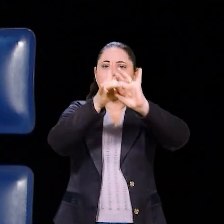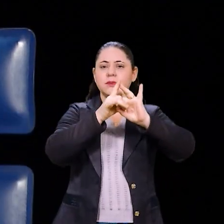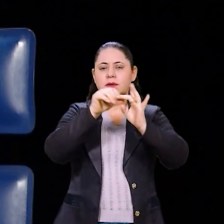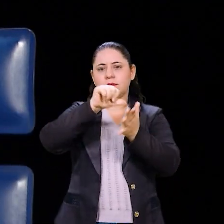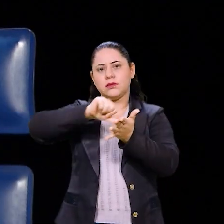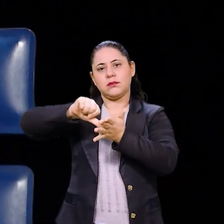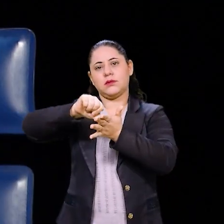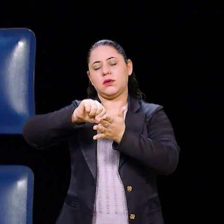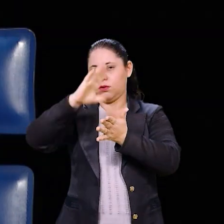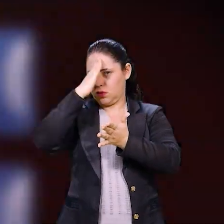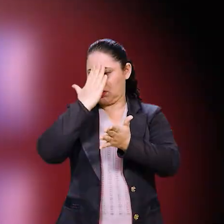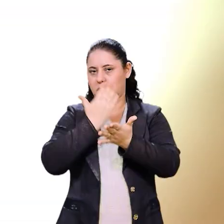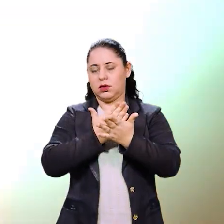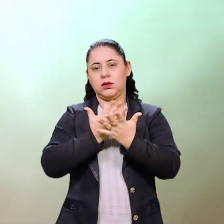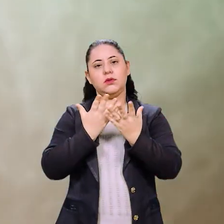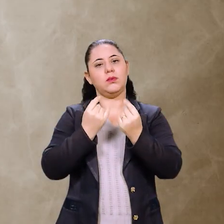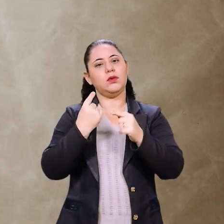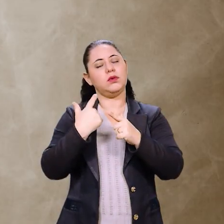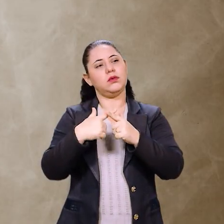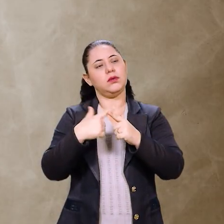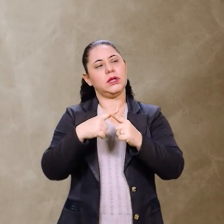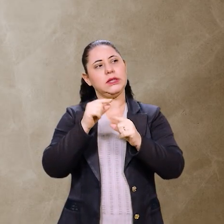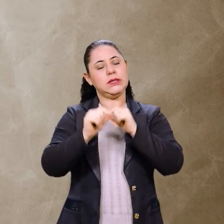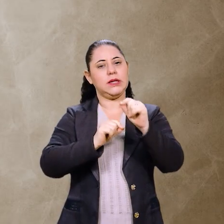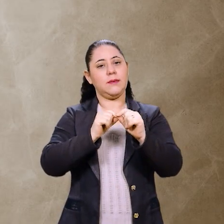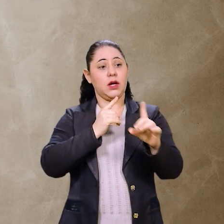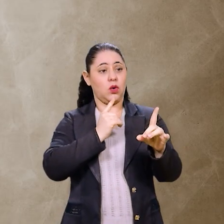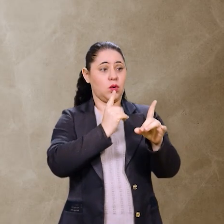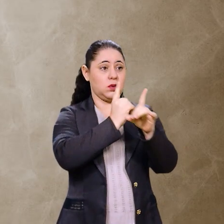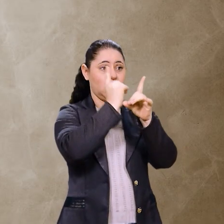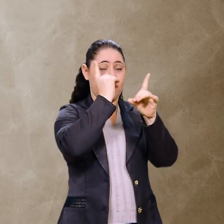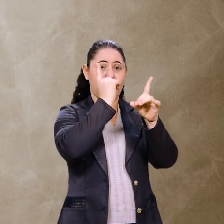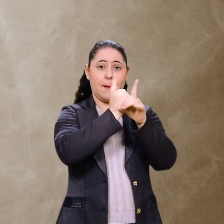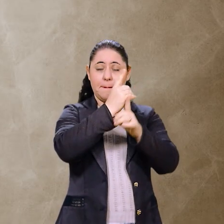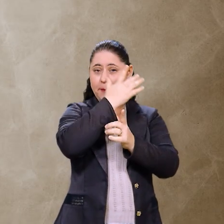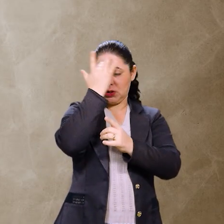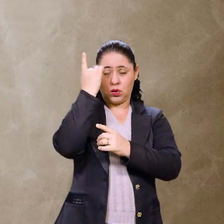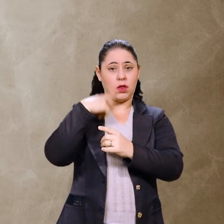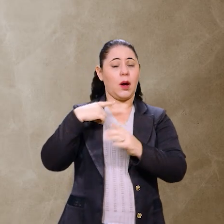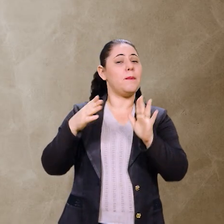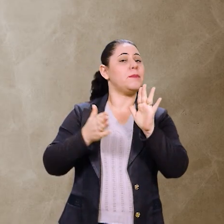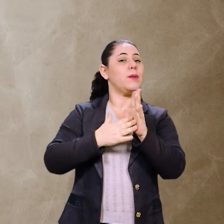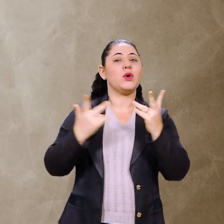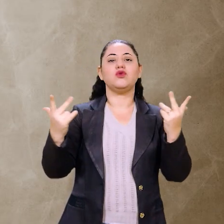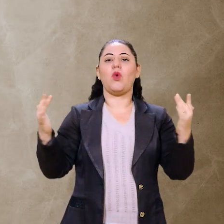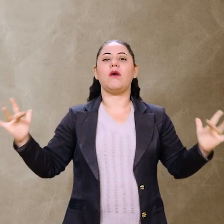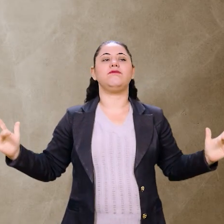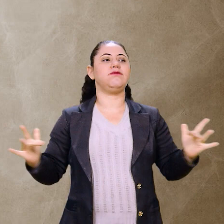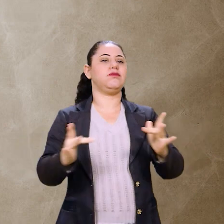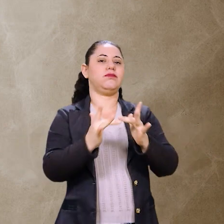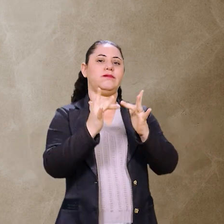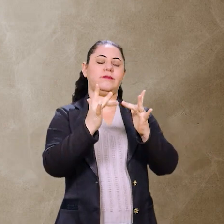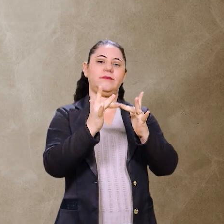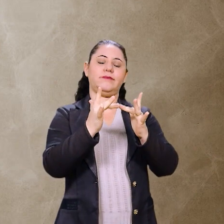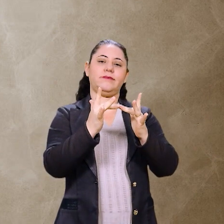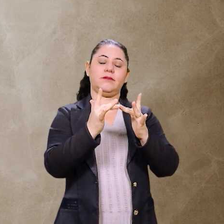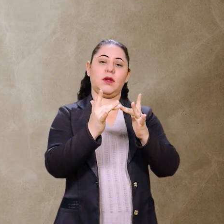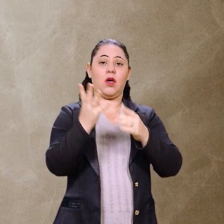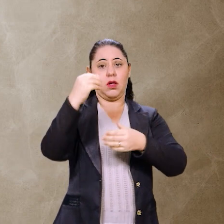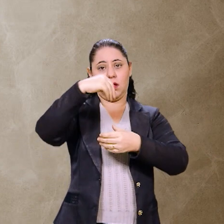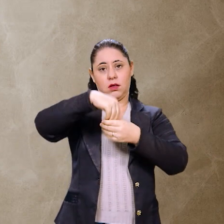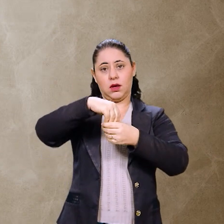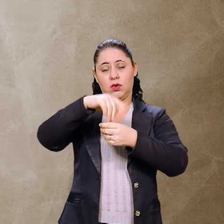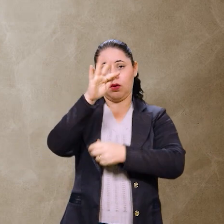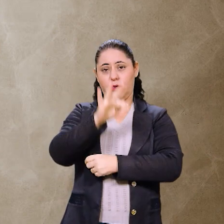redes, né? As pessoas, eu acredito muito que nós encontramos pessoas que tenham mesmos propósitos.